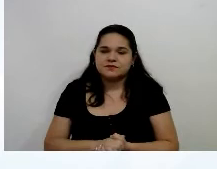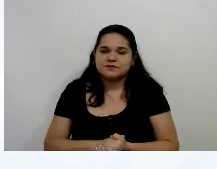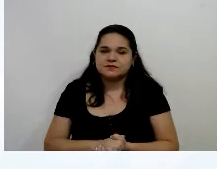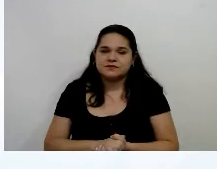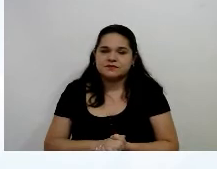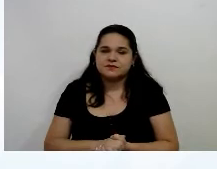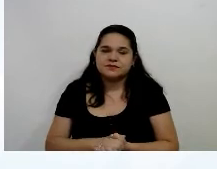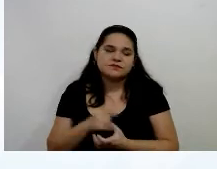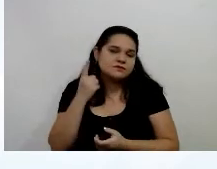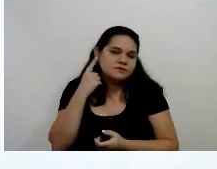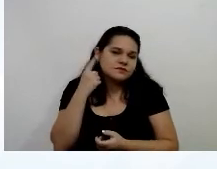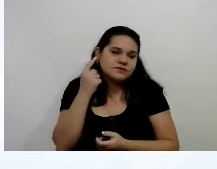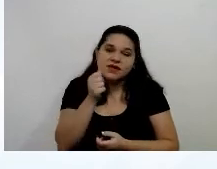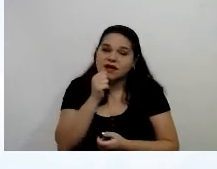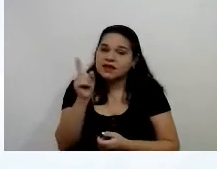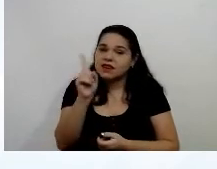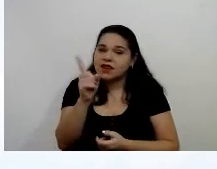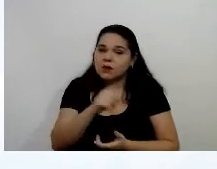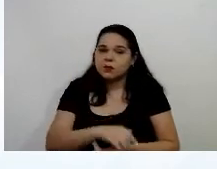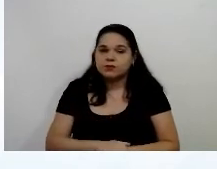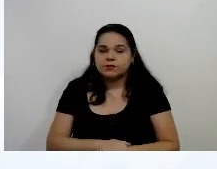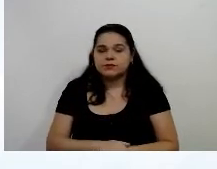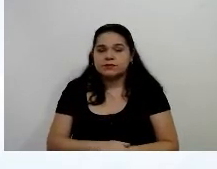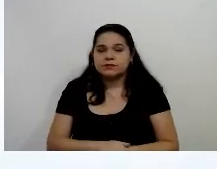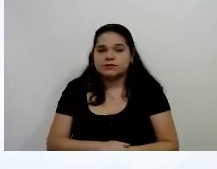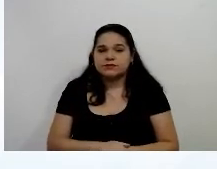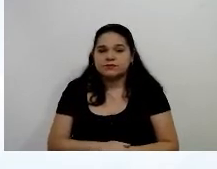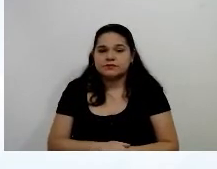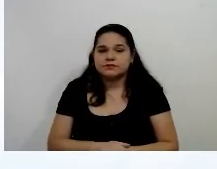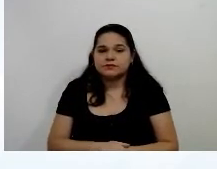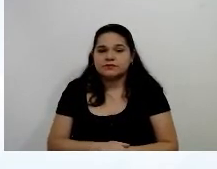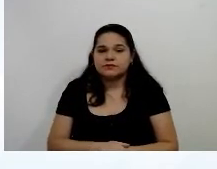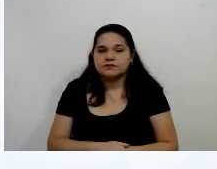Ainda não está habilitado seu microfone, né?